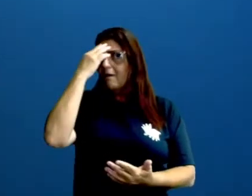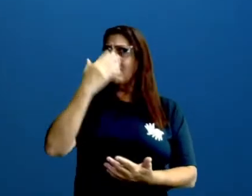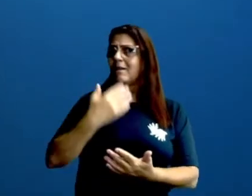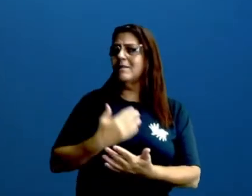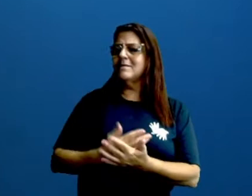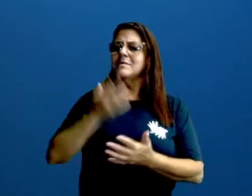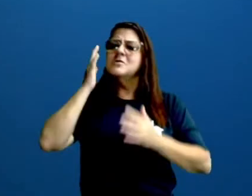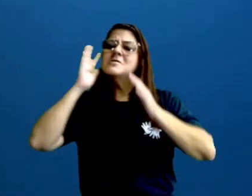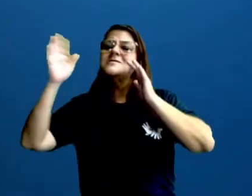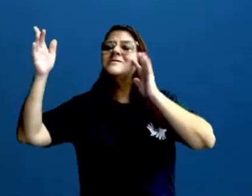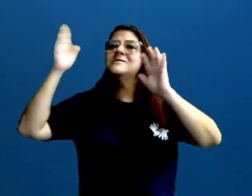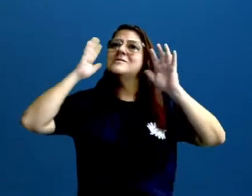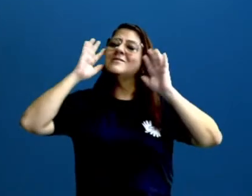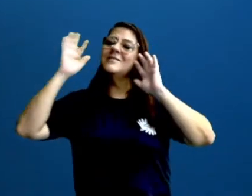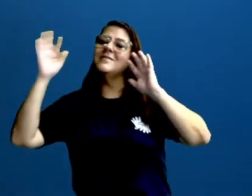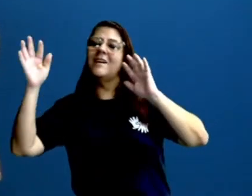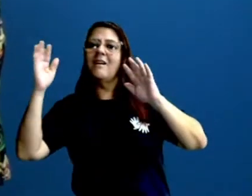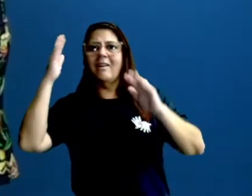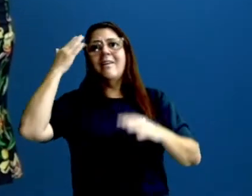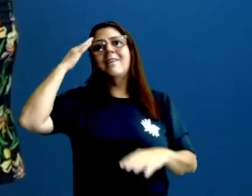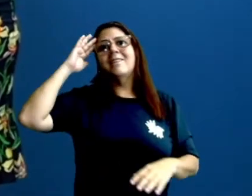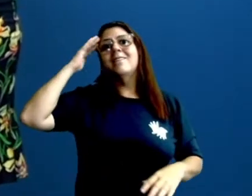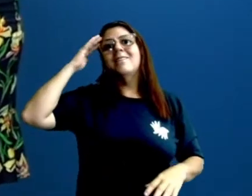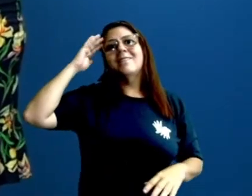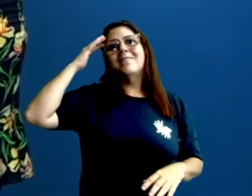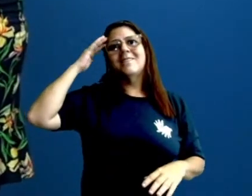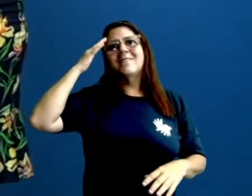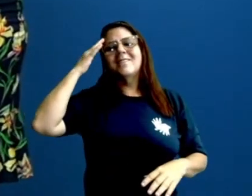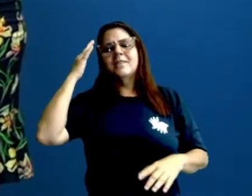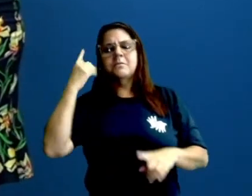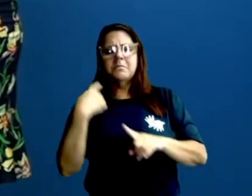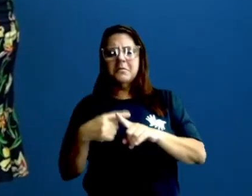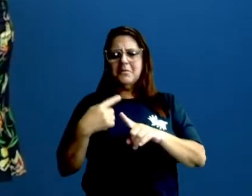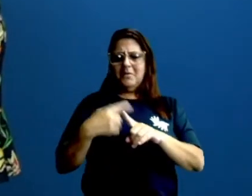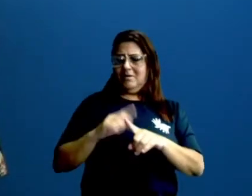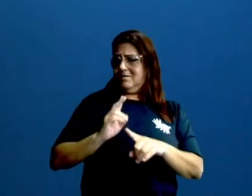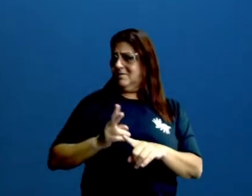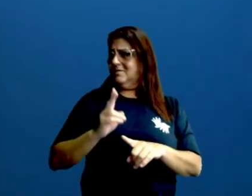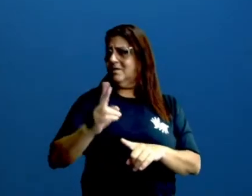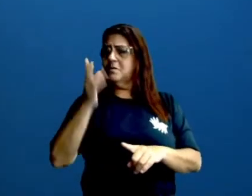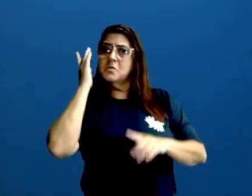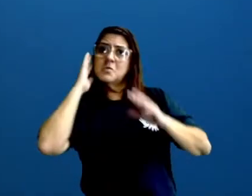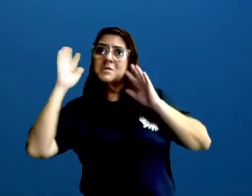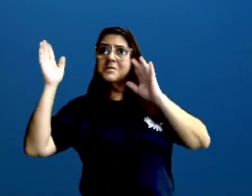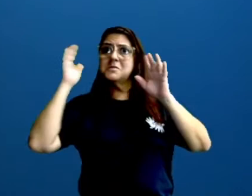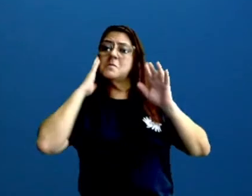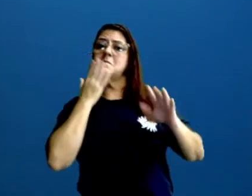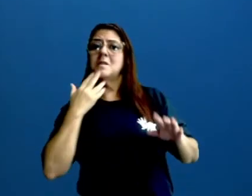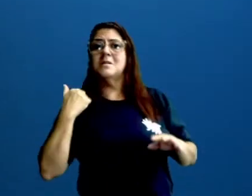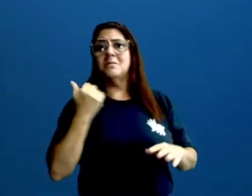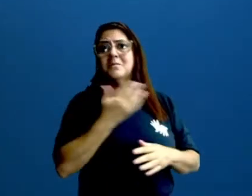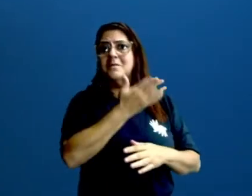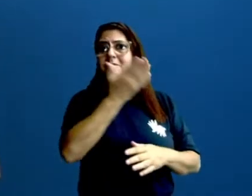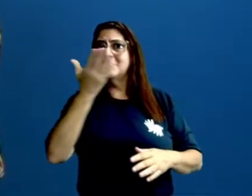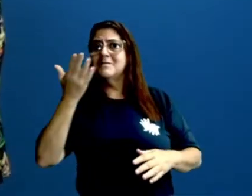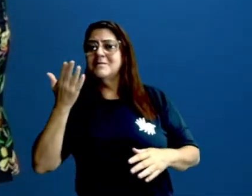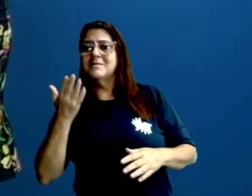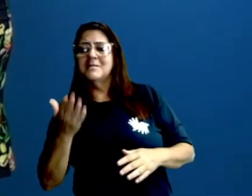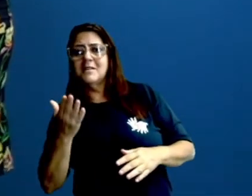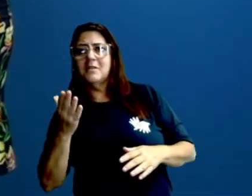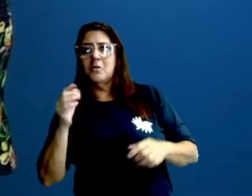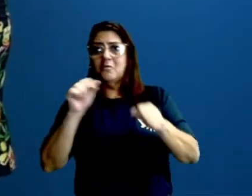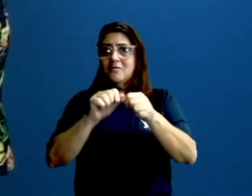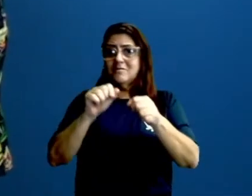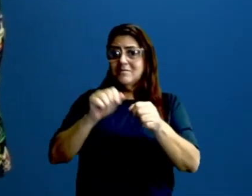Acredite que sonhar também é compreender, que nem sempre o que sonha é o melhor para você e que não realizar